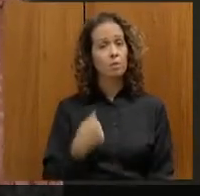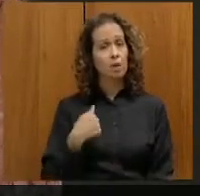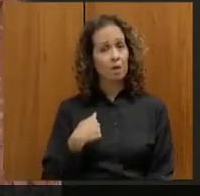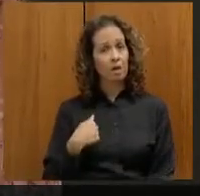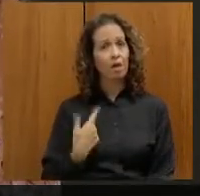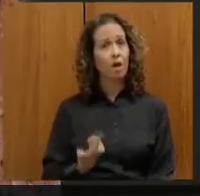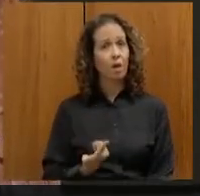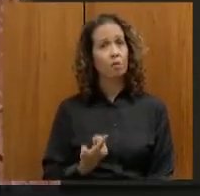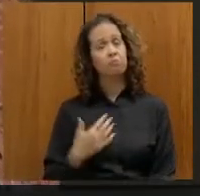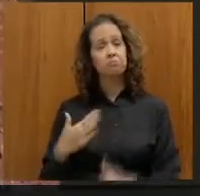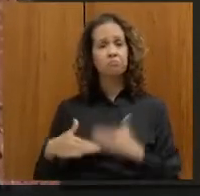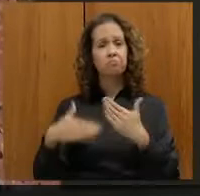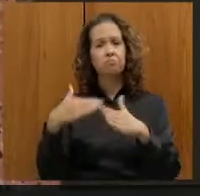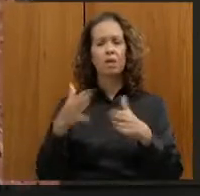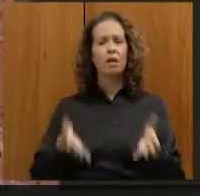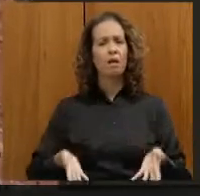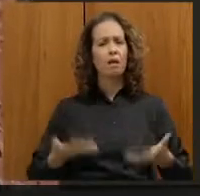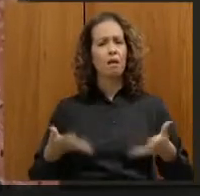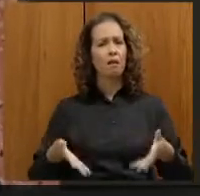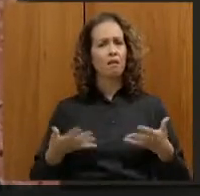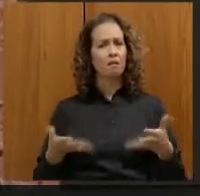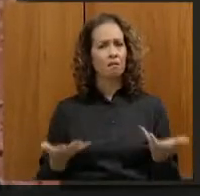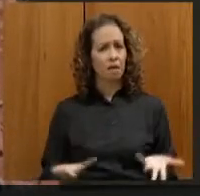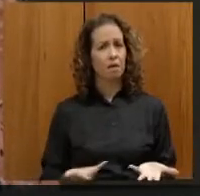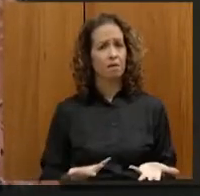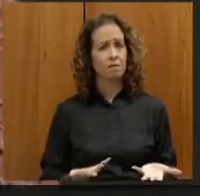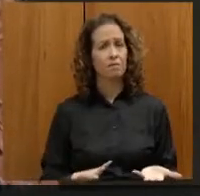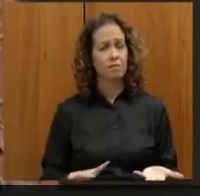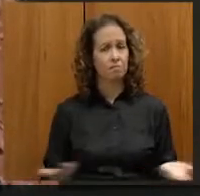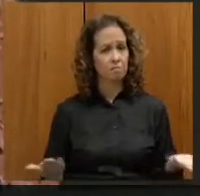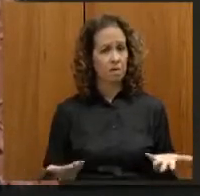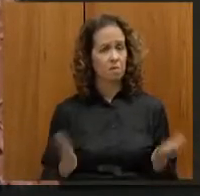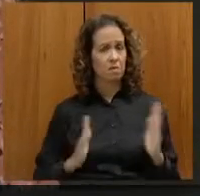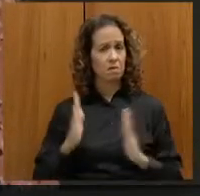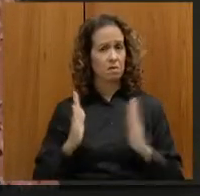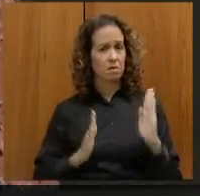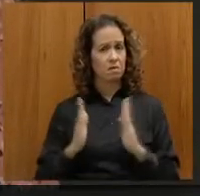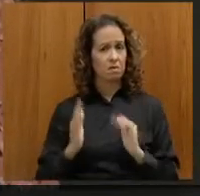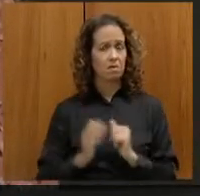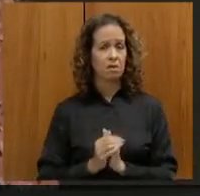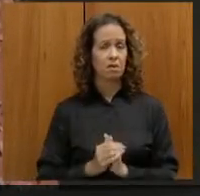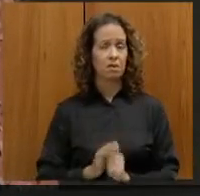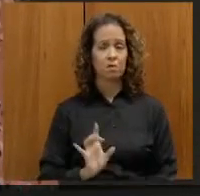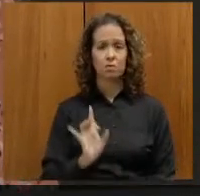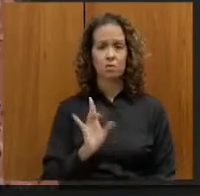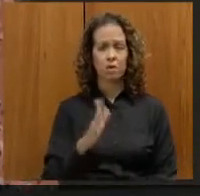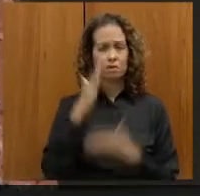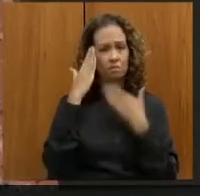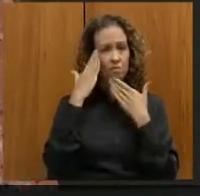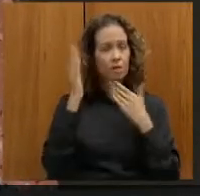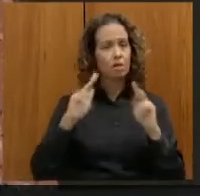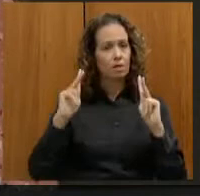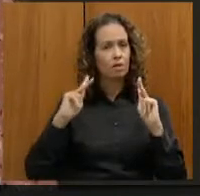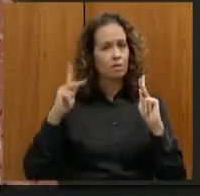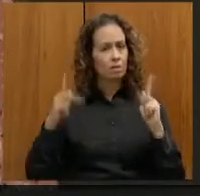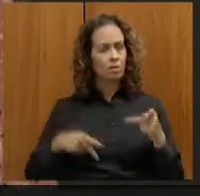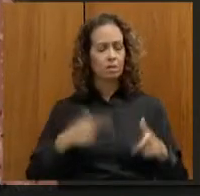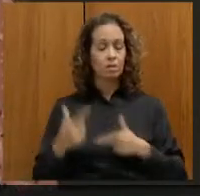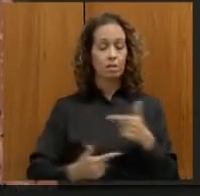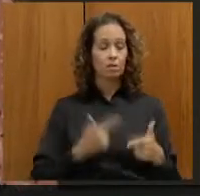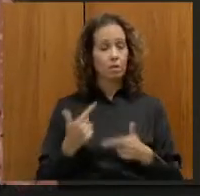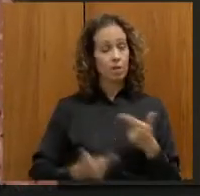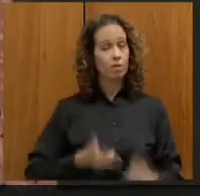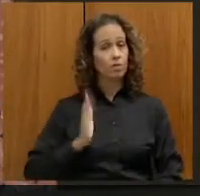caminhar de forma muito mais leve nesse meu momento bom então é uma palavra de agradecimento e reconhecimento pelo trabalho